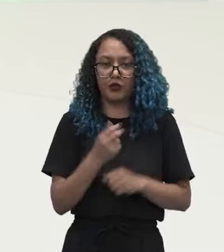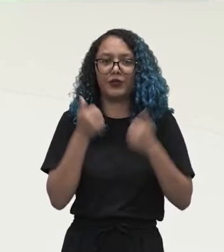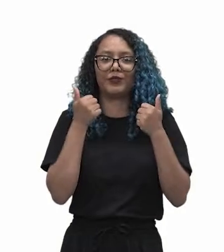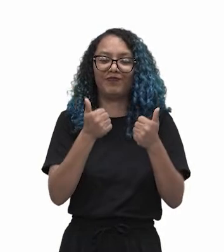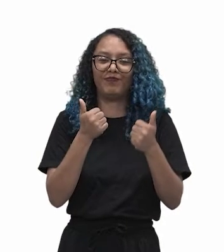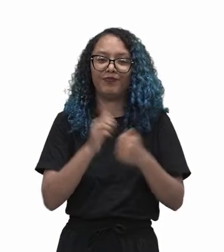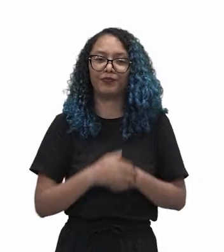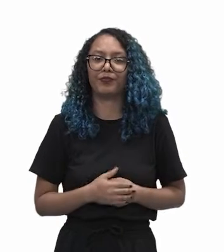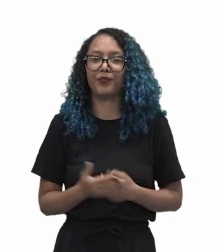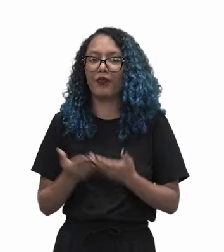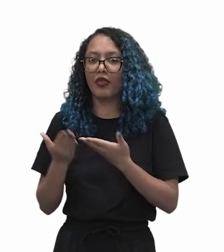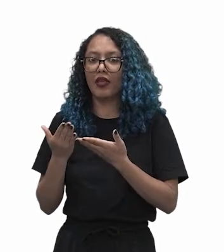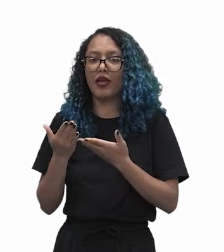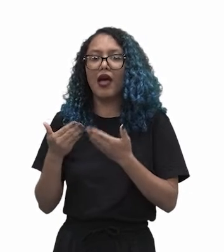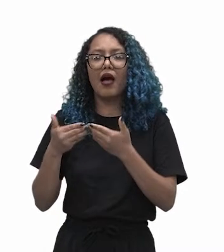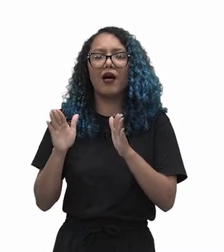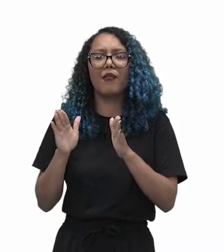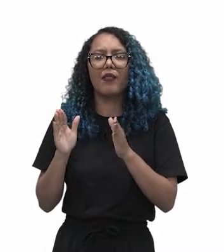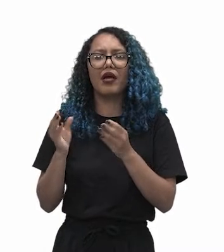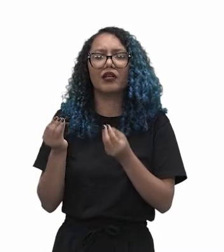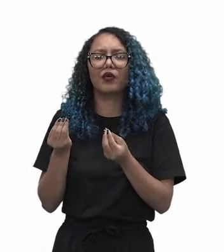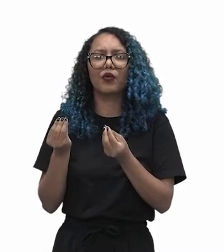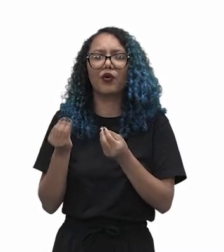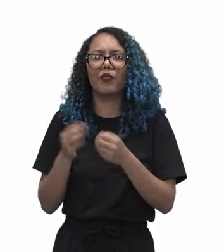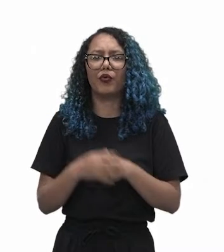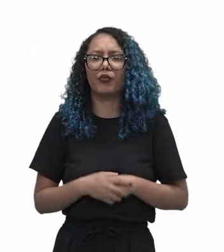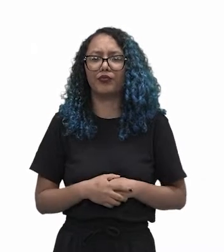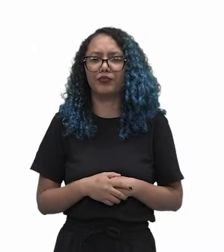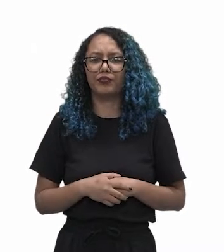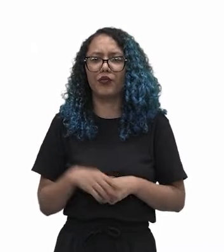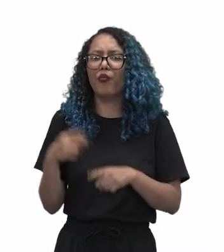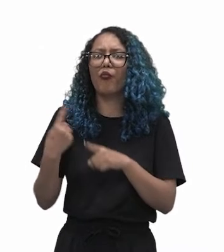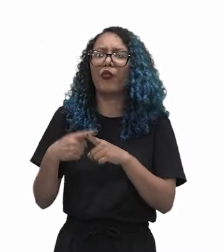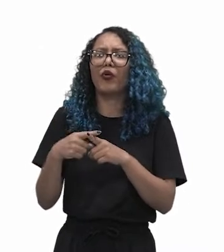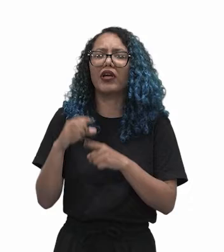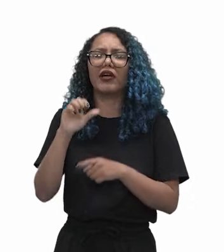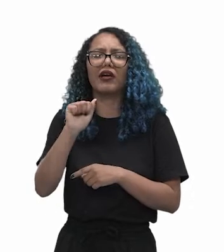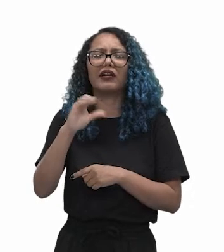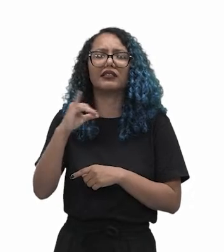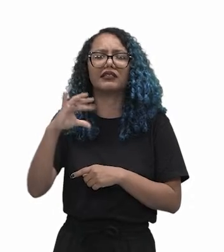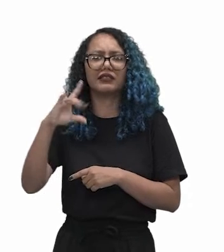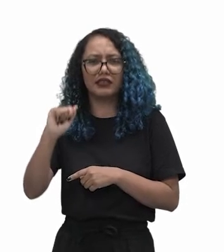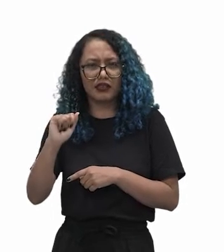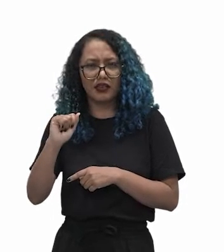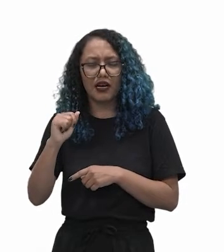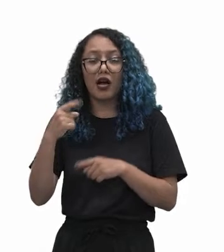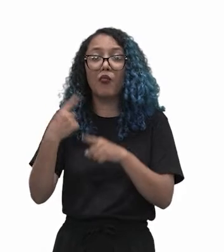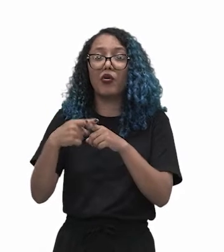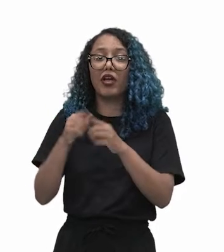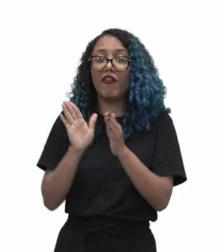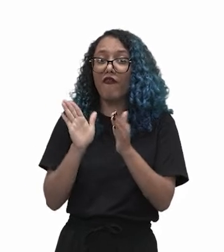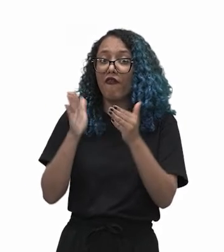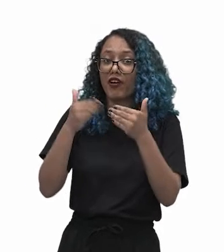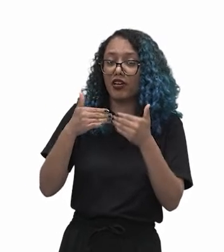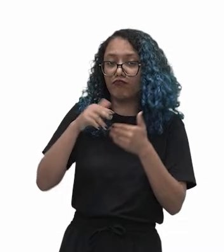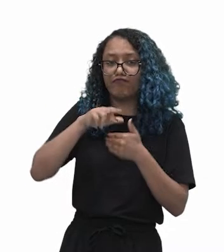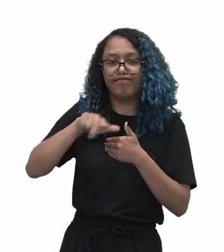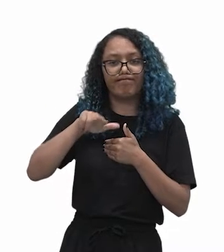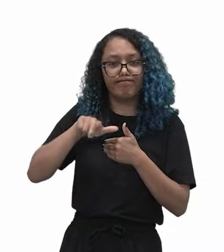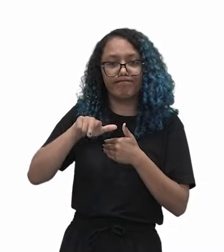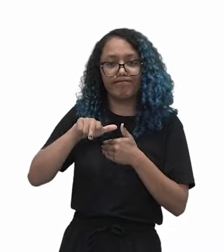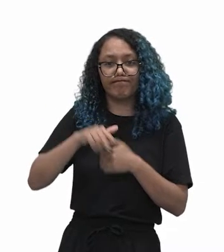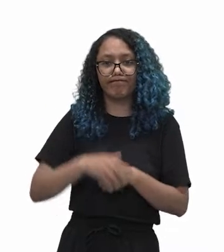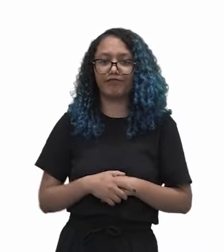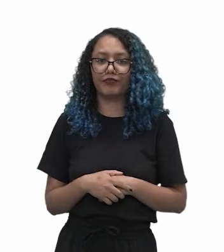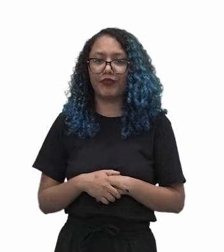aqui, a cadeia aberta ou acíclica, por que é acíclica? Porque ela não é fechada.